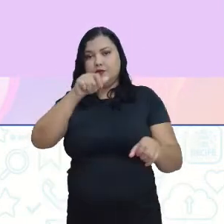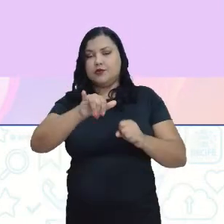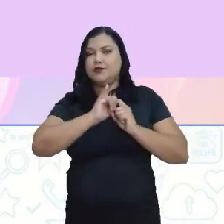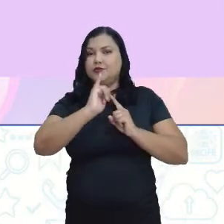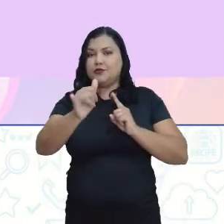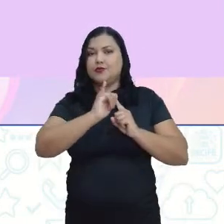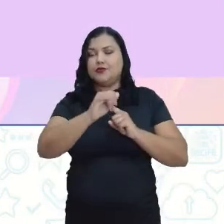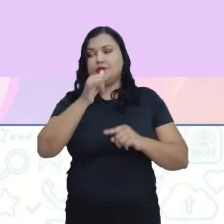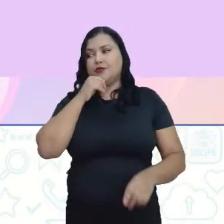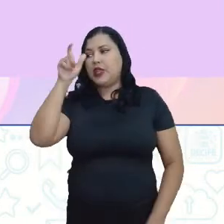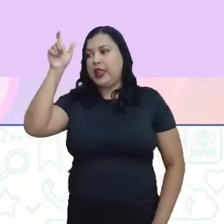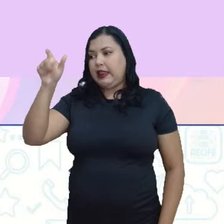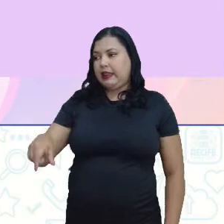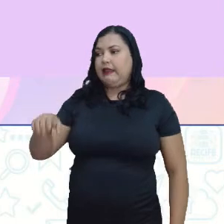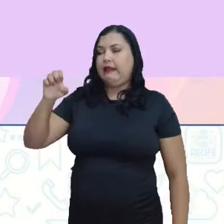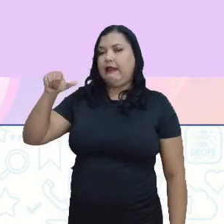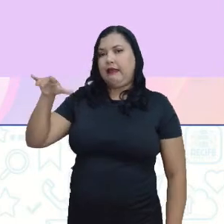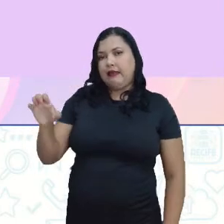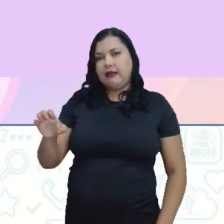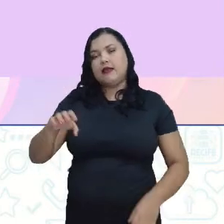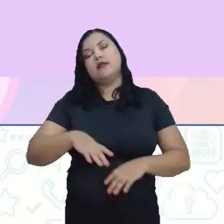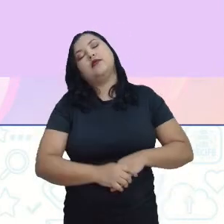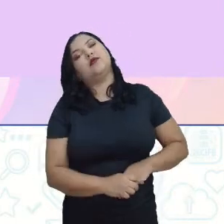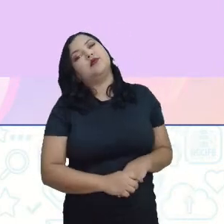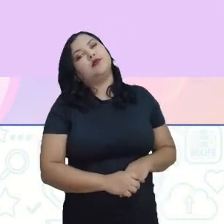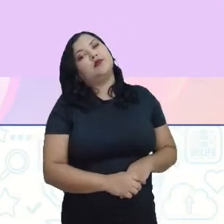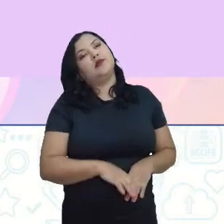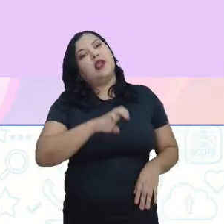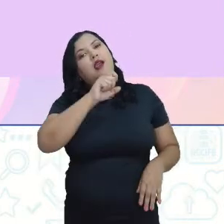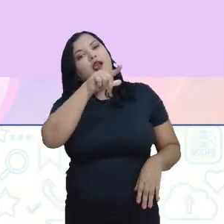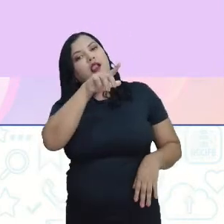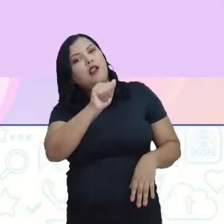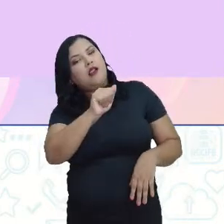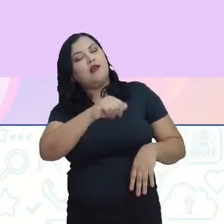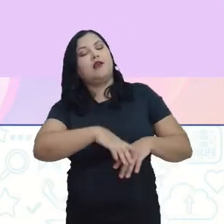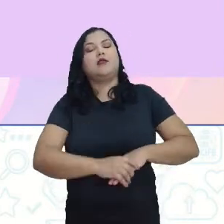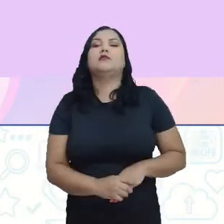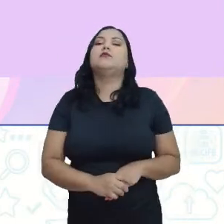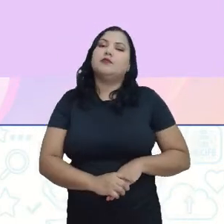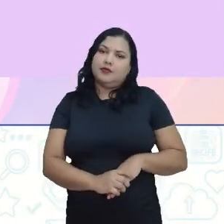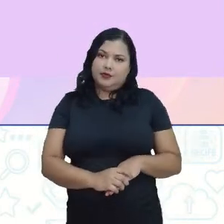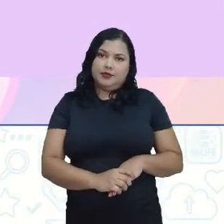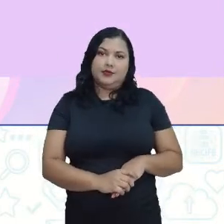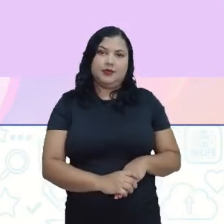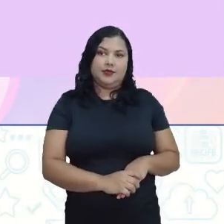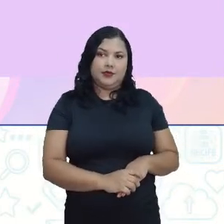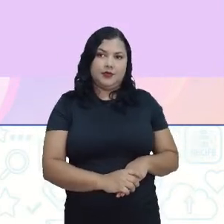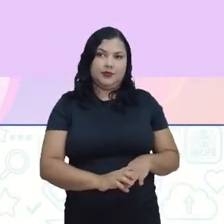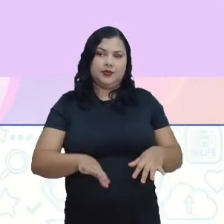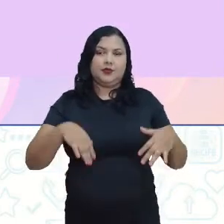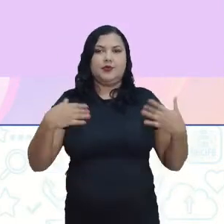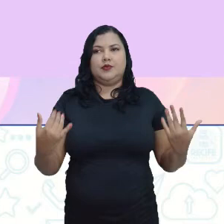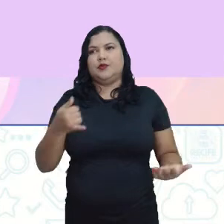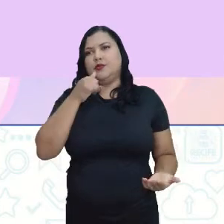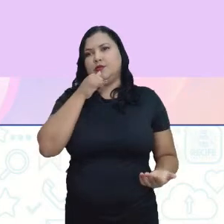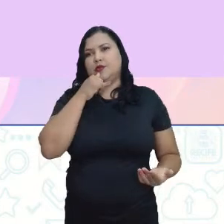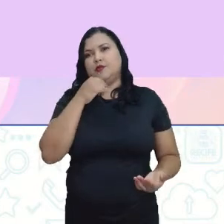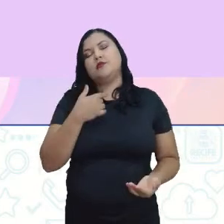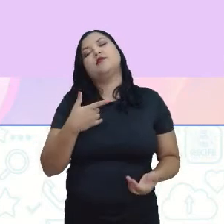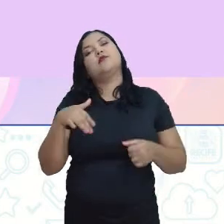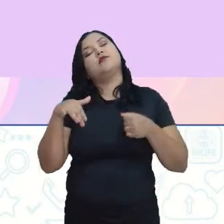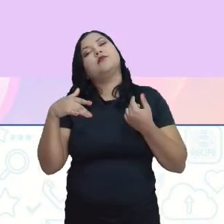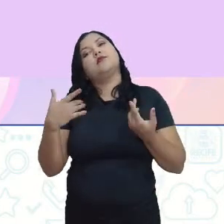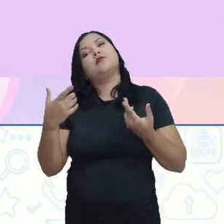fala. É o ele, é o eles. Então, ele ou ela no singular, eles ou elas no plural. Dessa forma, no discurso em